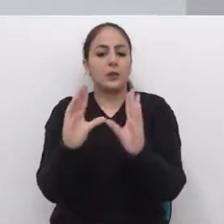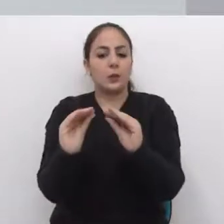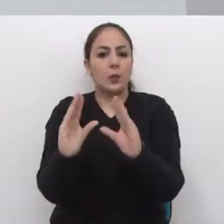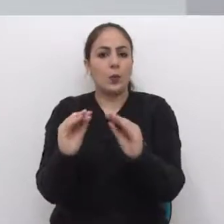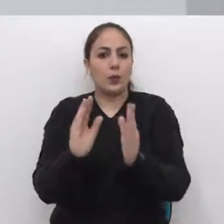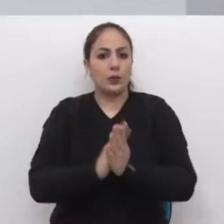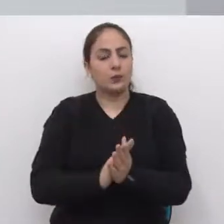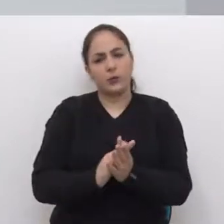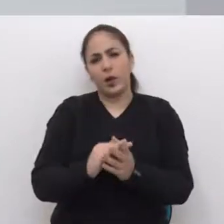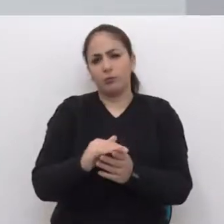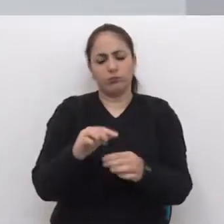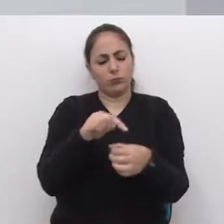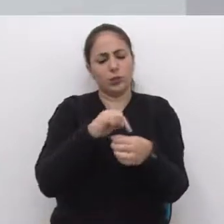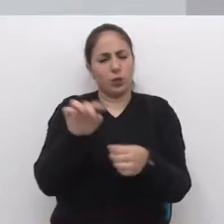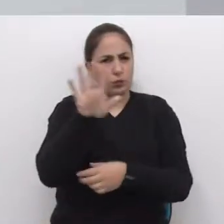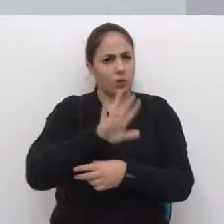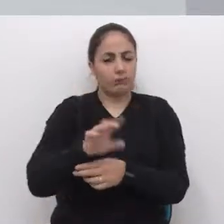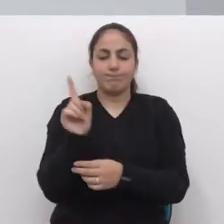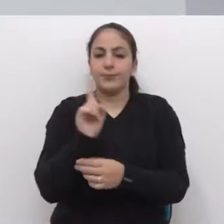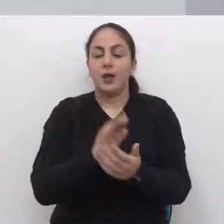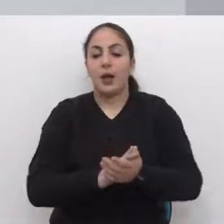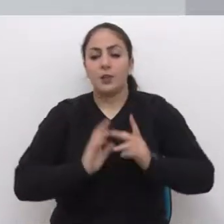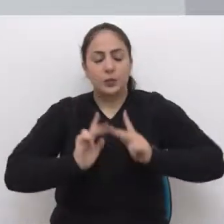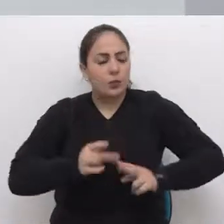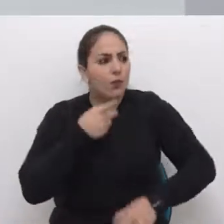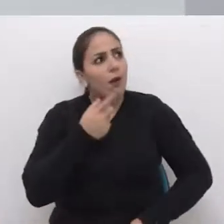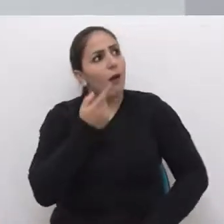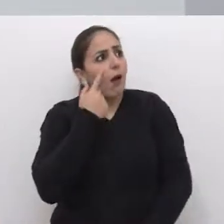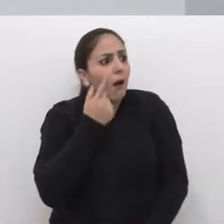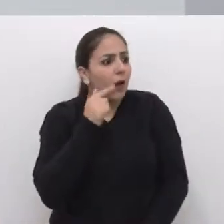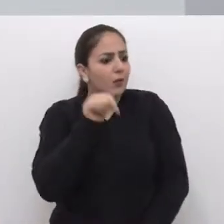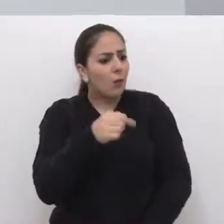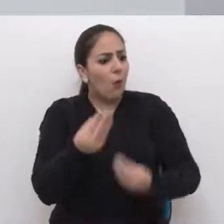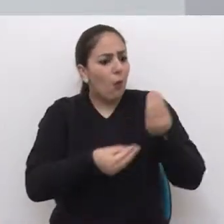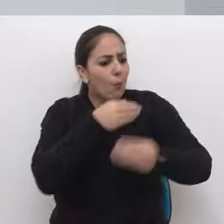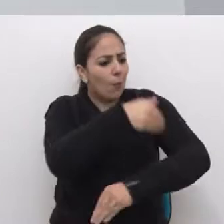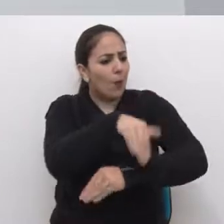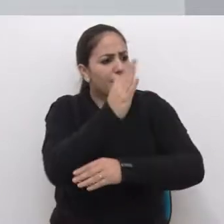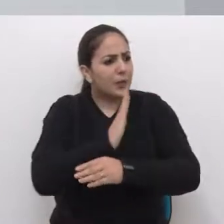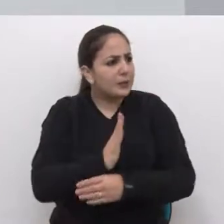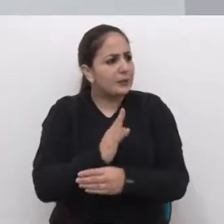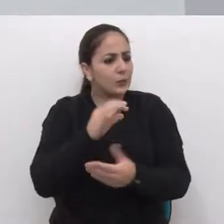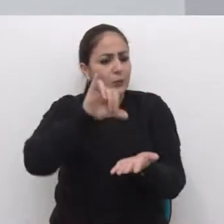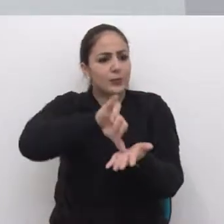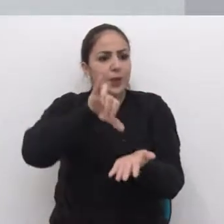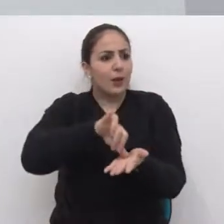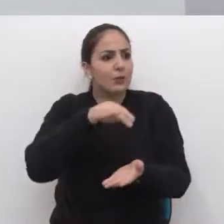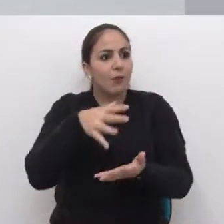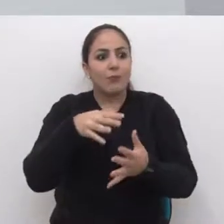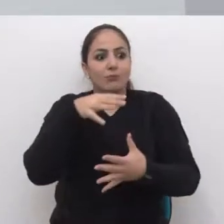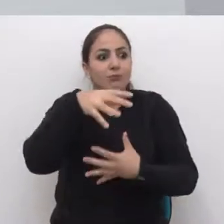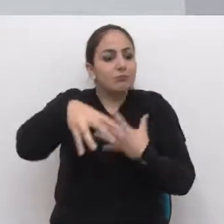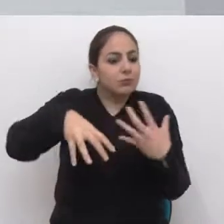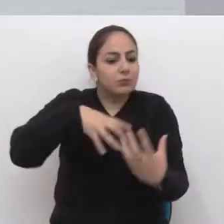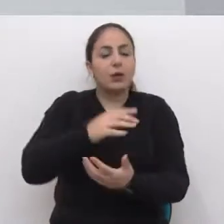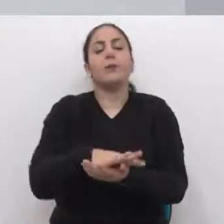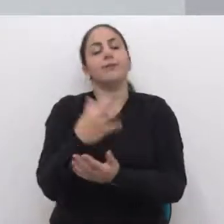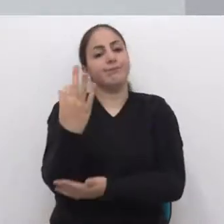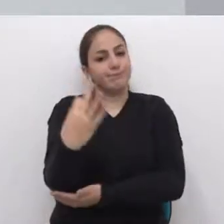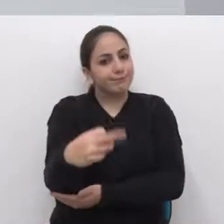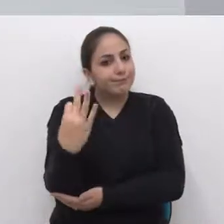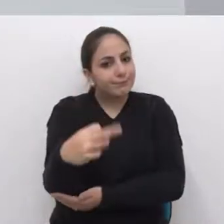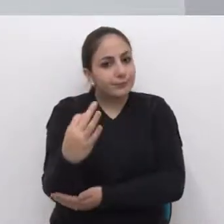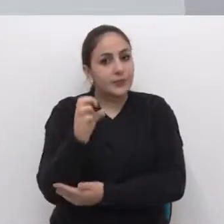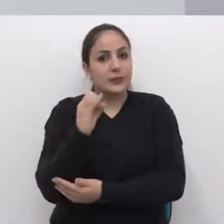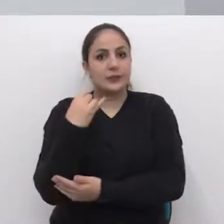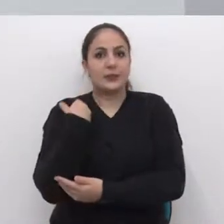cidade como um todo. Muitas pessoas dizem, mas na Avenida Brasil, na área central, isso transformaria num caos. Certo? Talvez ali, por